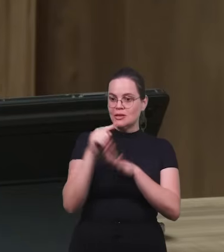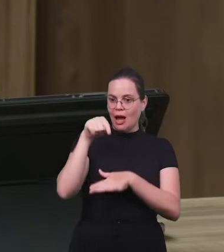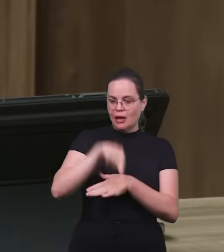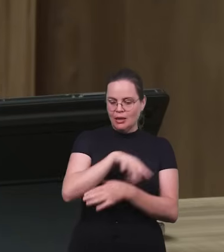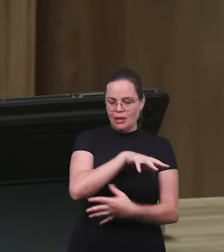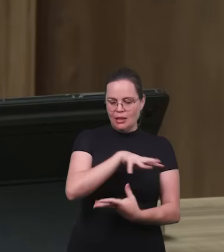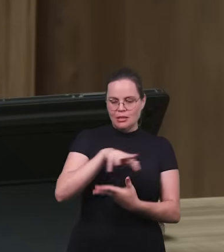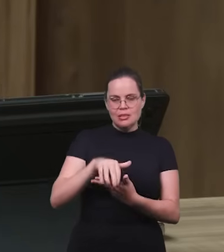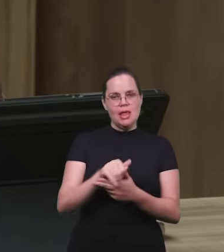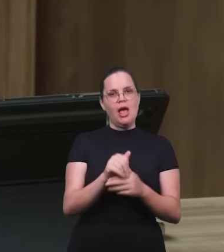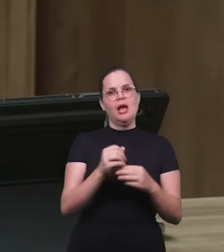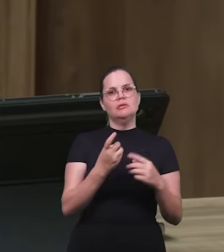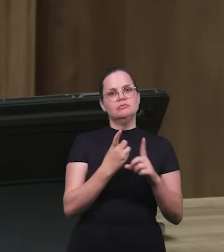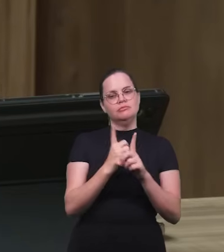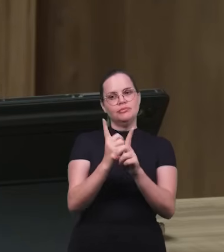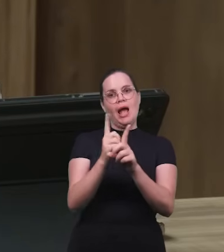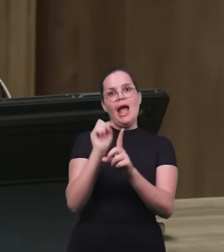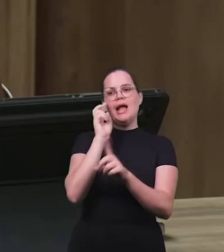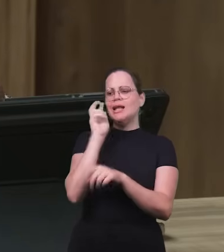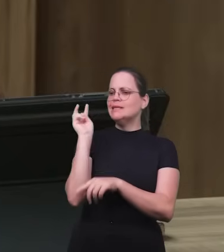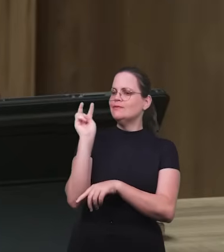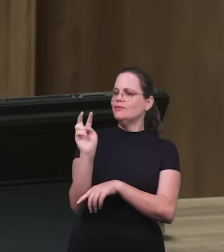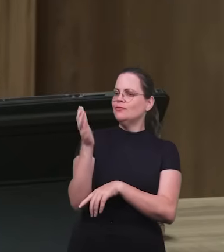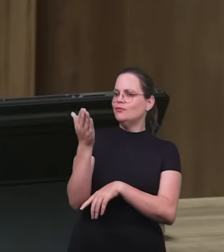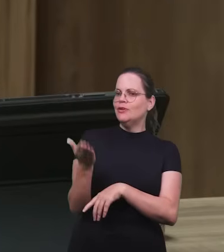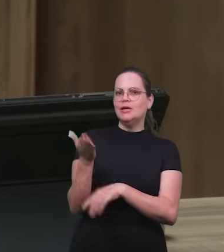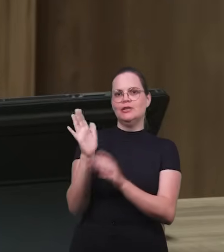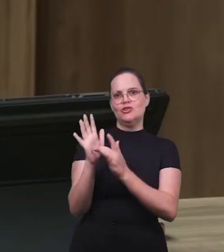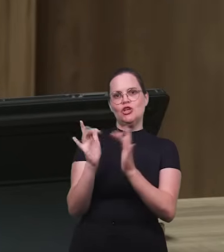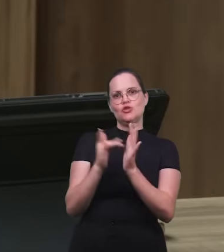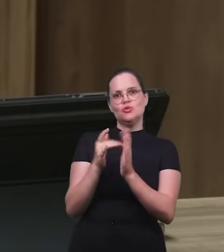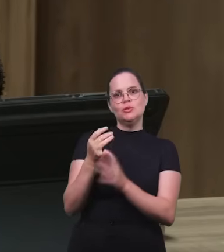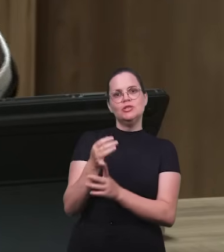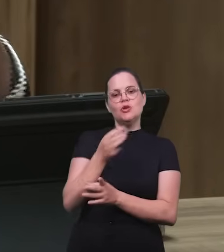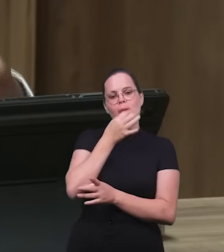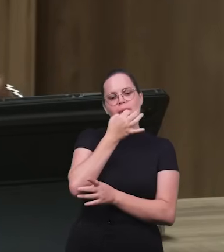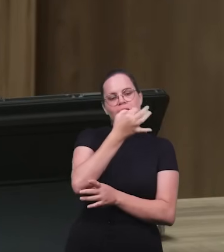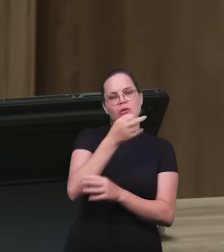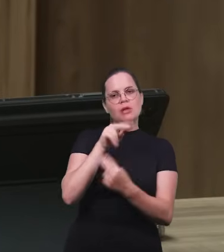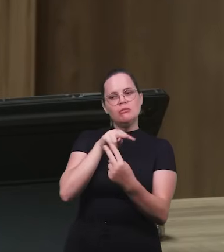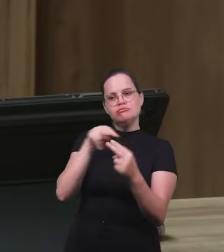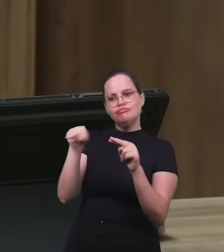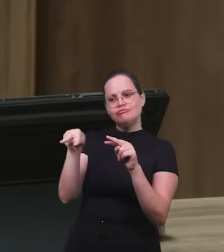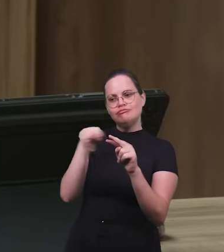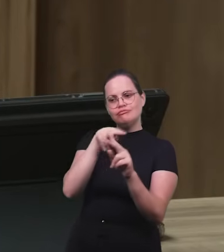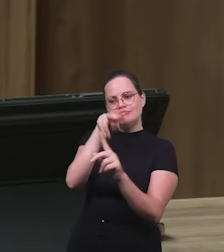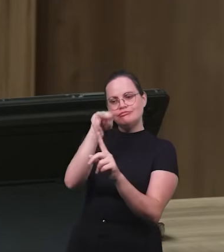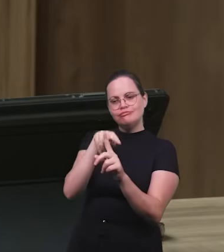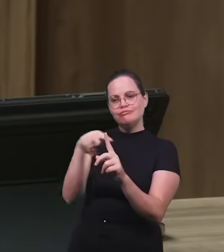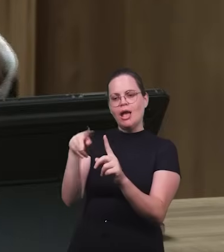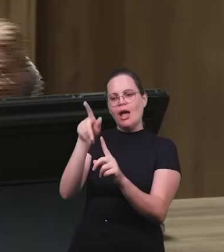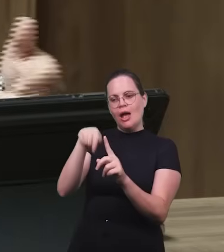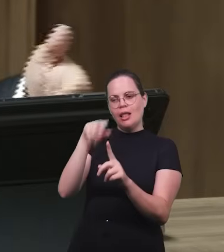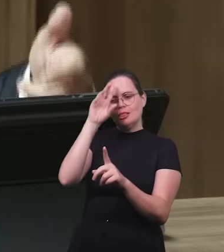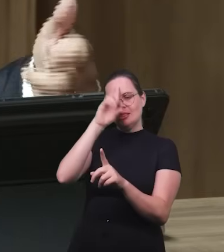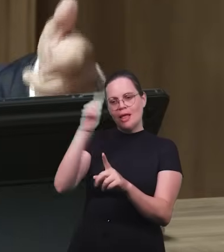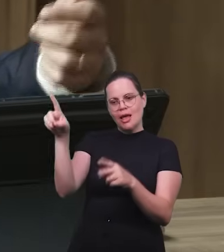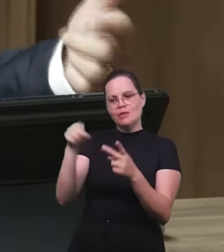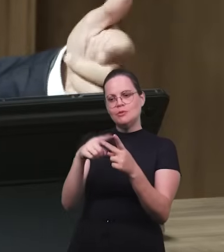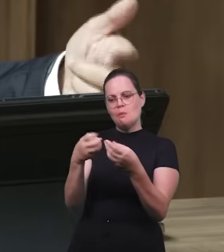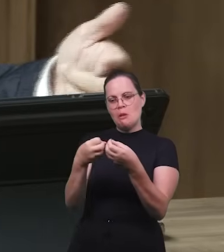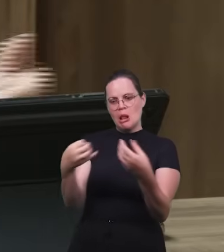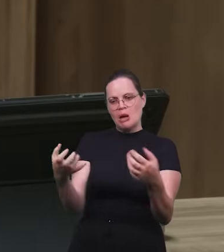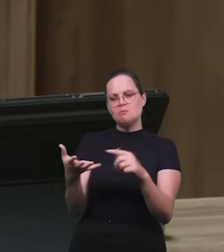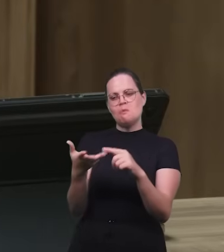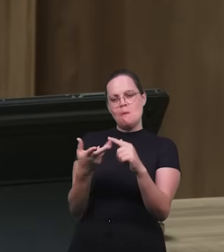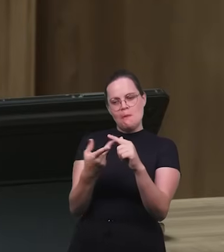Jesus, eles tinham uma realidade de Jesus. Jesus como Deus, aquele que operou muitos milagres, aquele que realizou muitos sinais diante